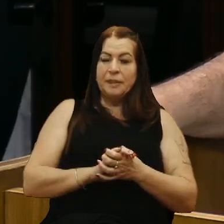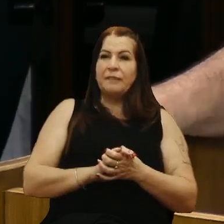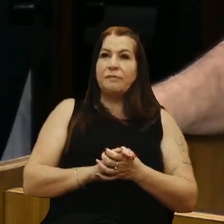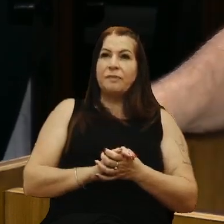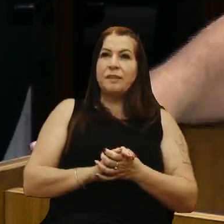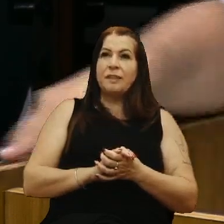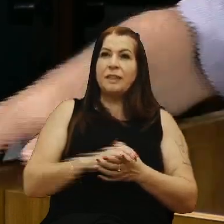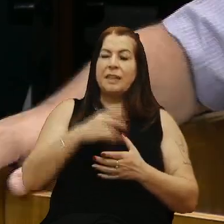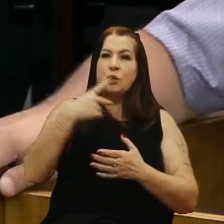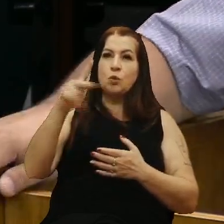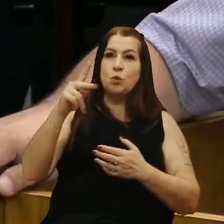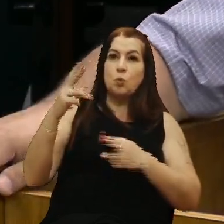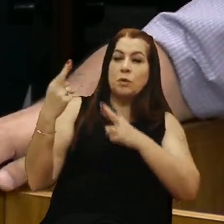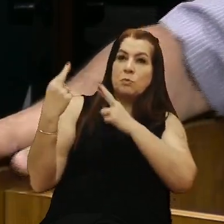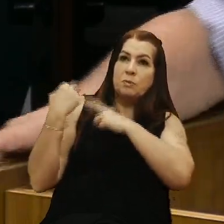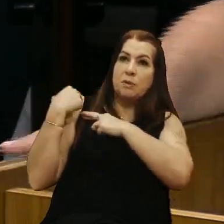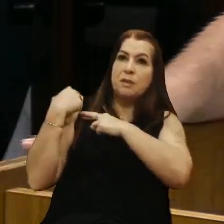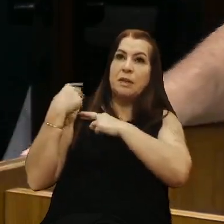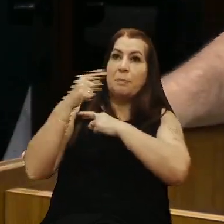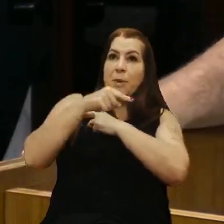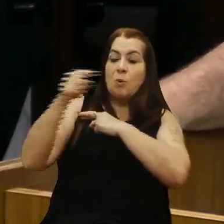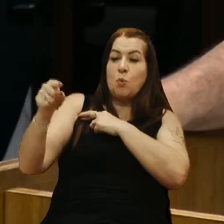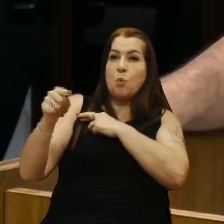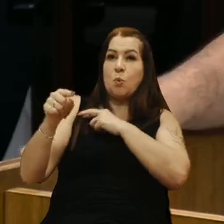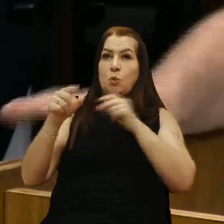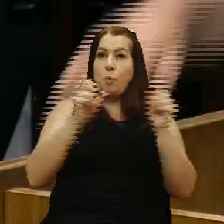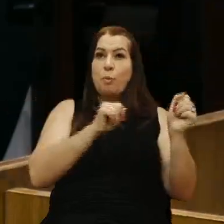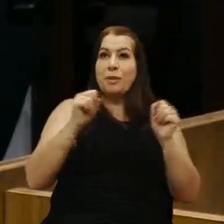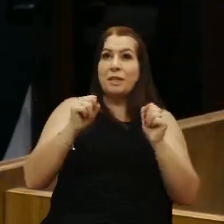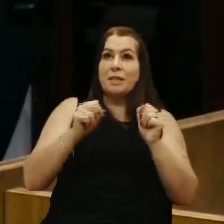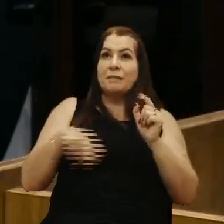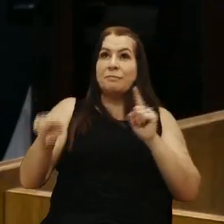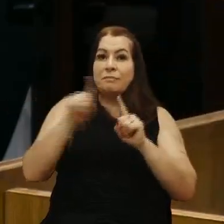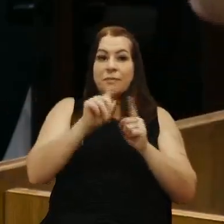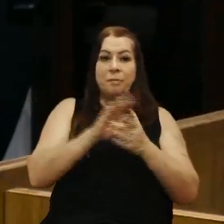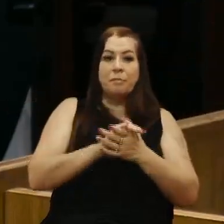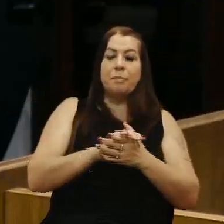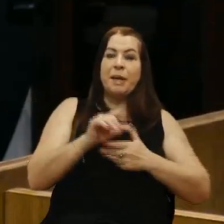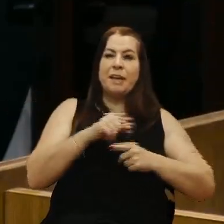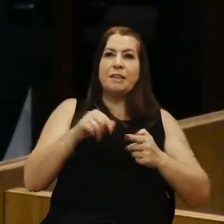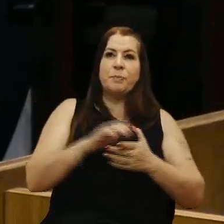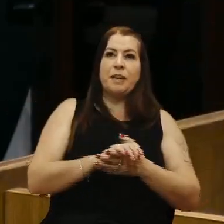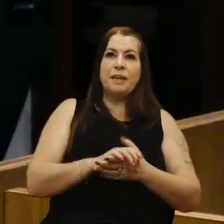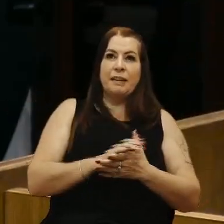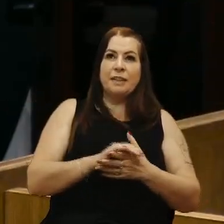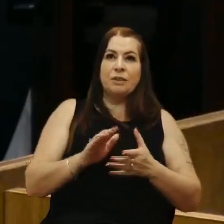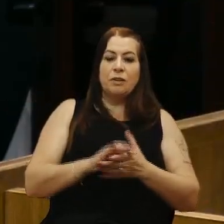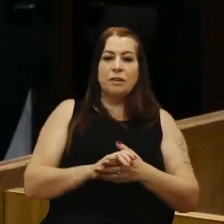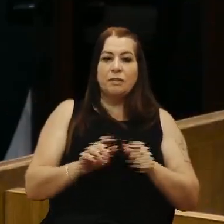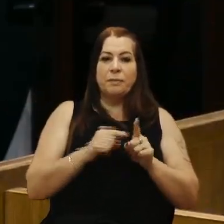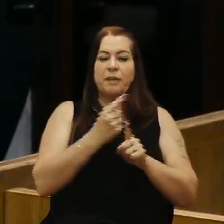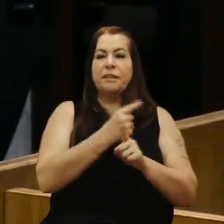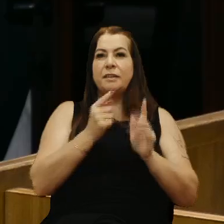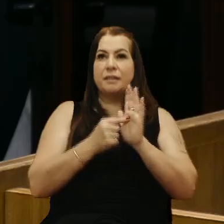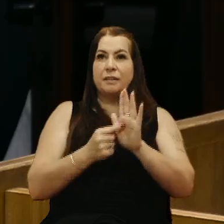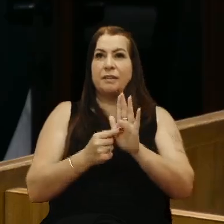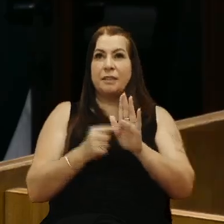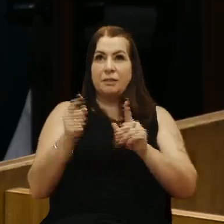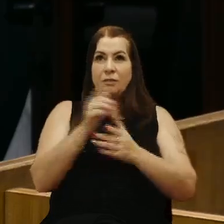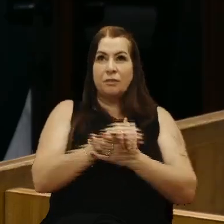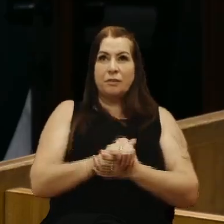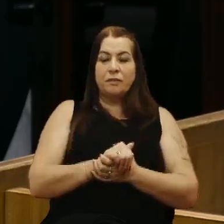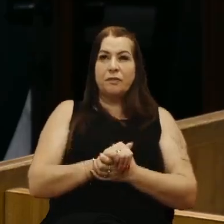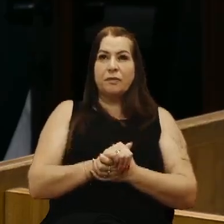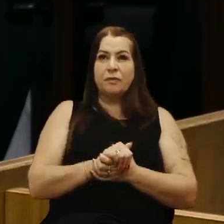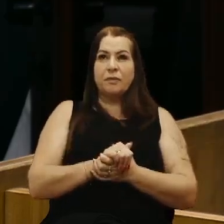as suas prerrogativas, cabe a outro poder se levantar. É por isso, eu não voto como presidente, mas se